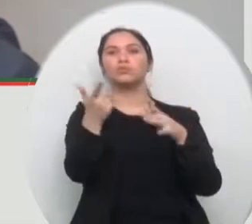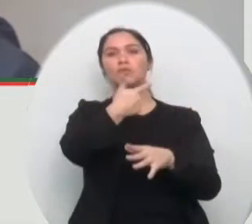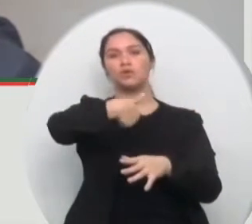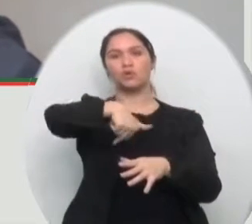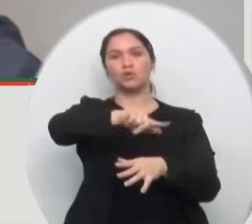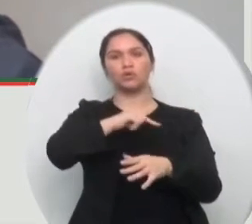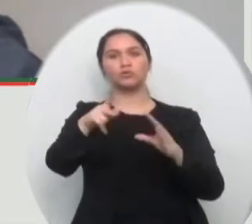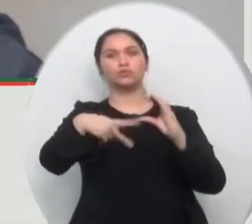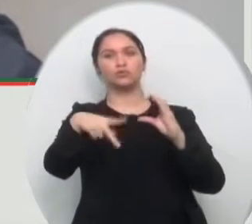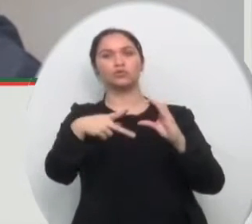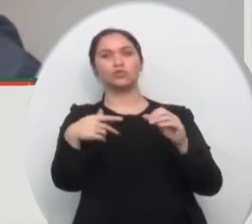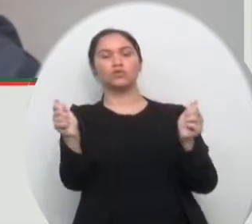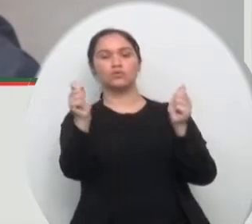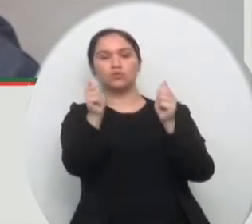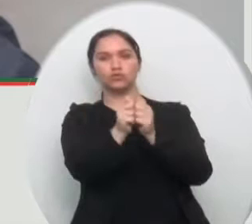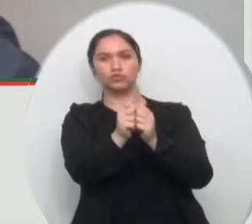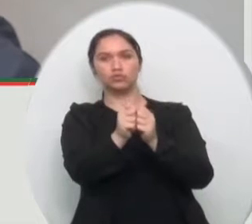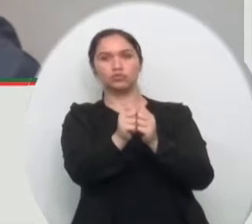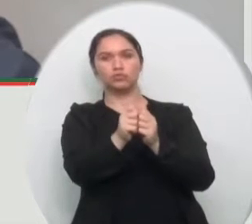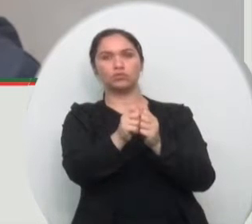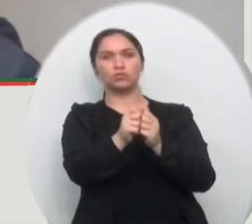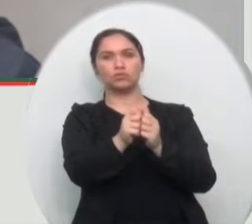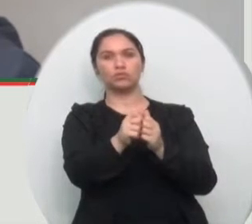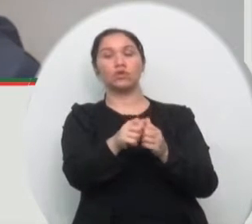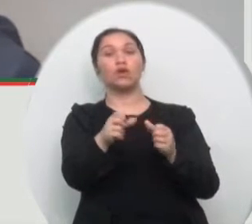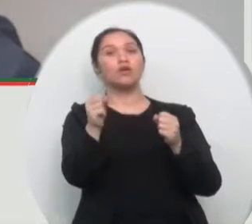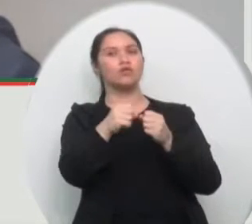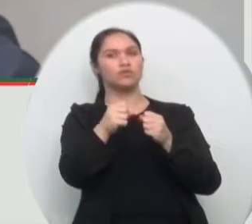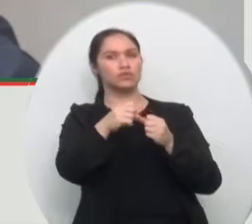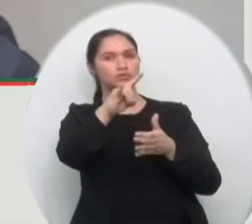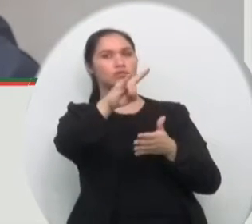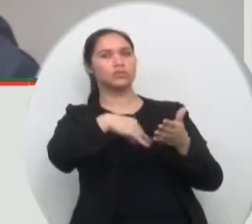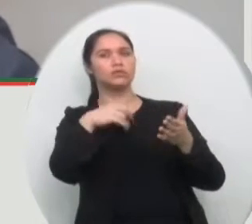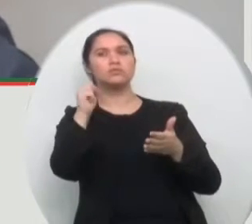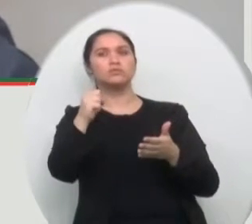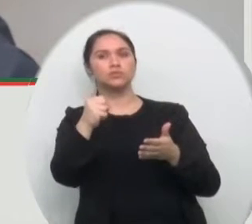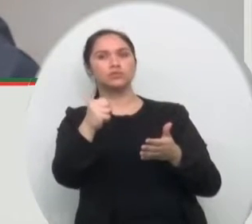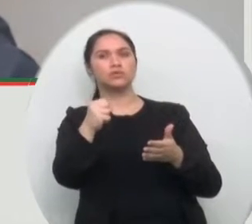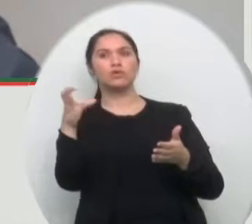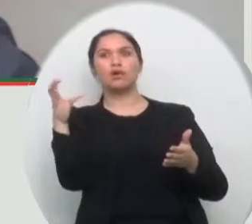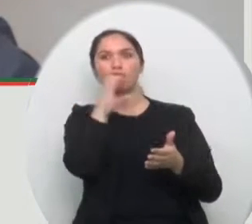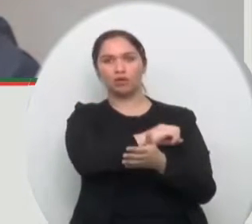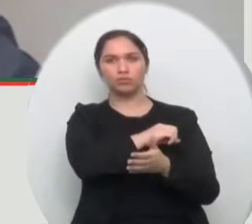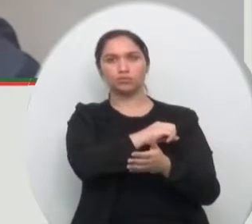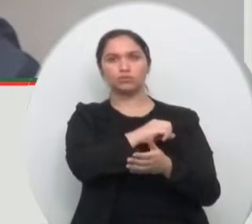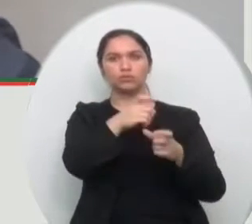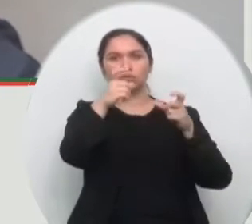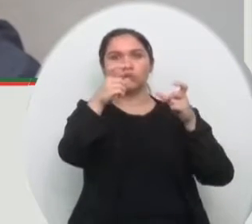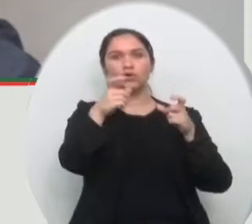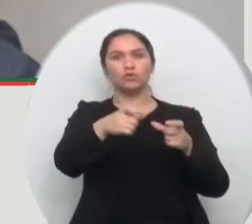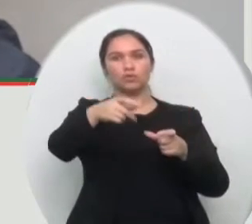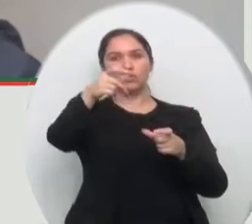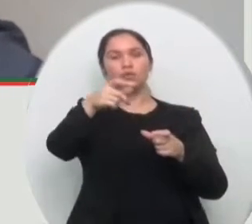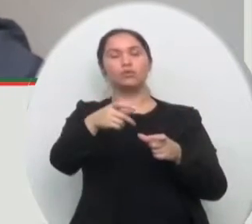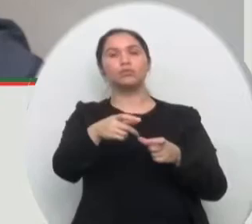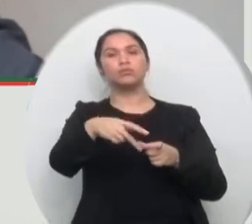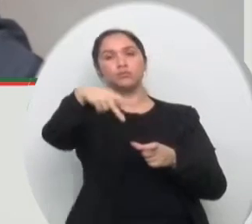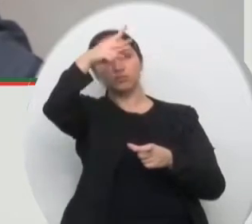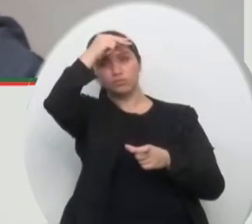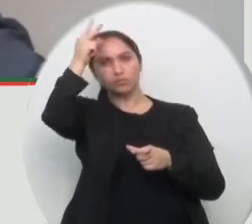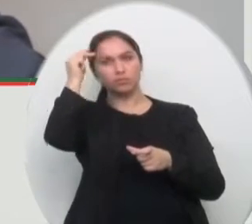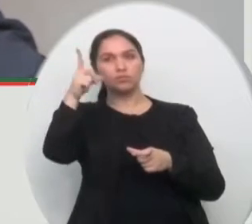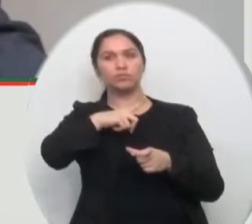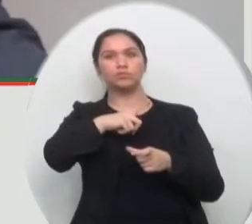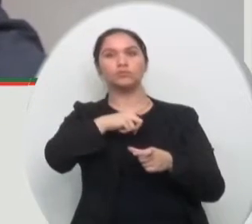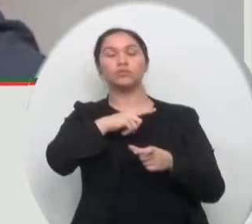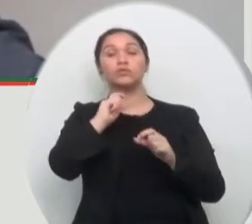casa como encaminhamento, Ademir. Eu acho que tem que ser urgente. E aí o prefeito tem sim condições de segurar o alvará. Tem, tem.